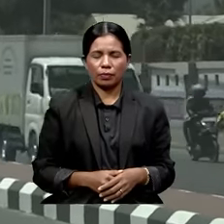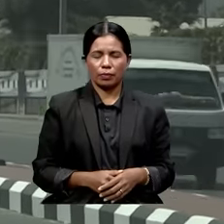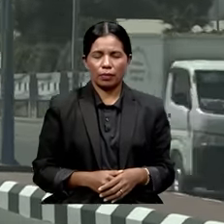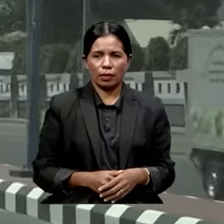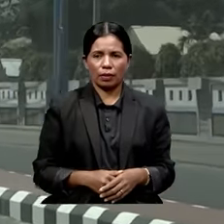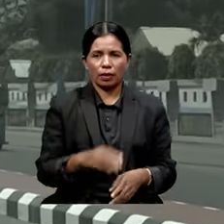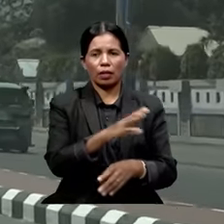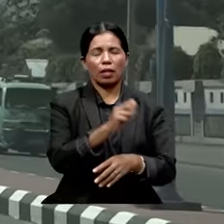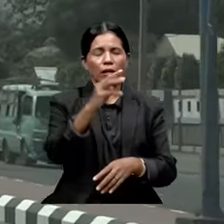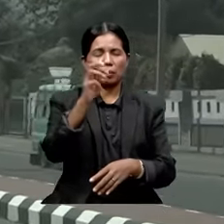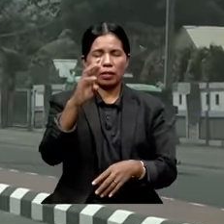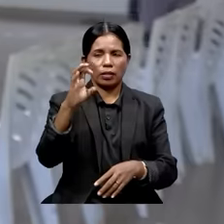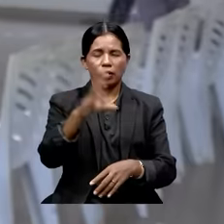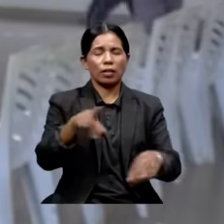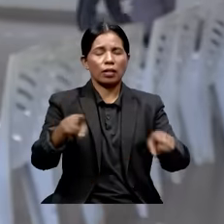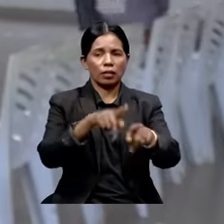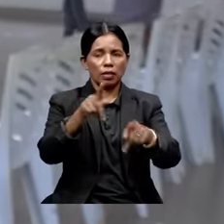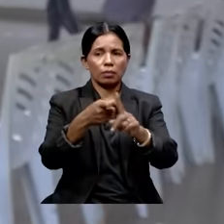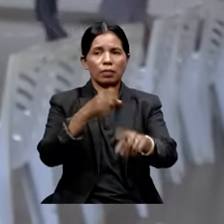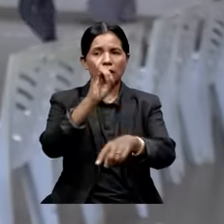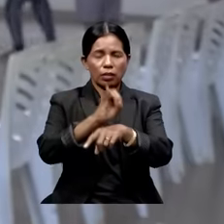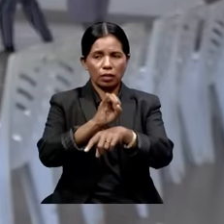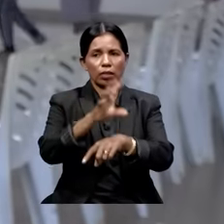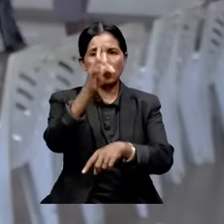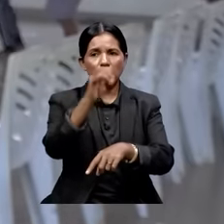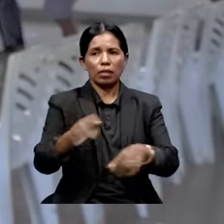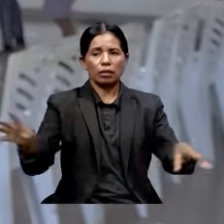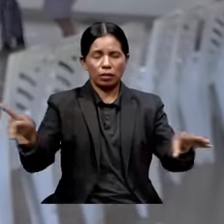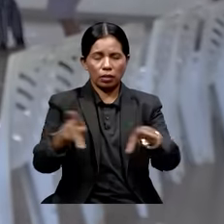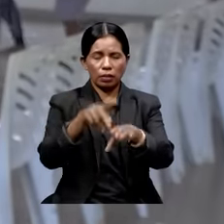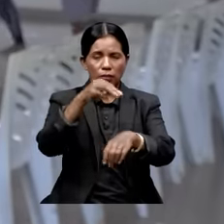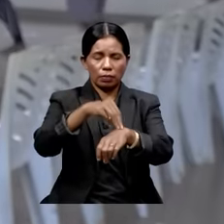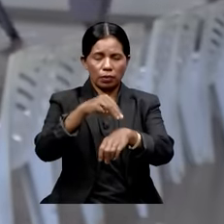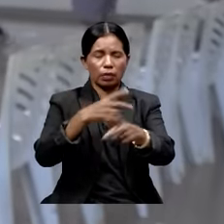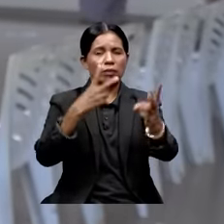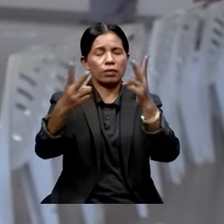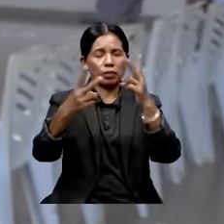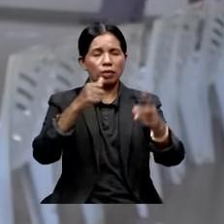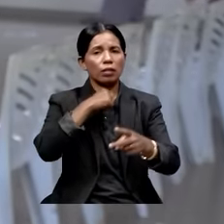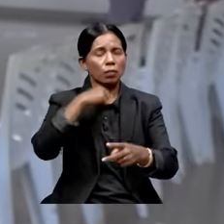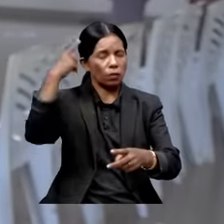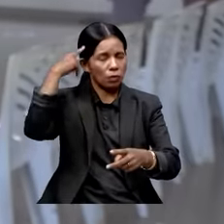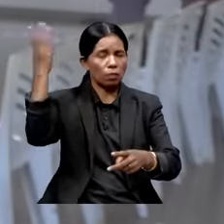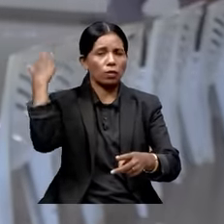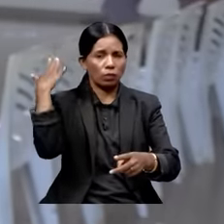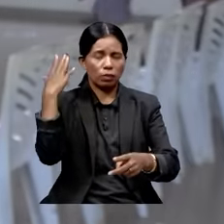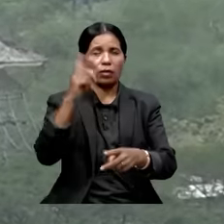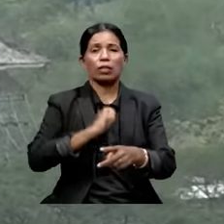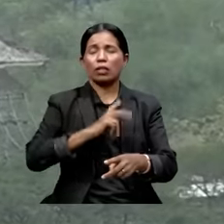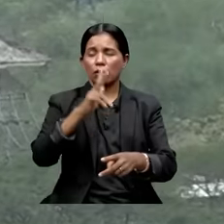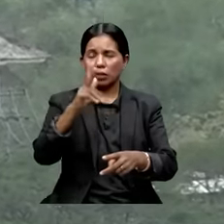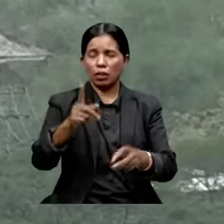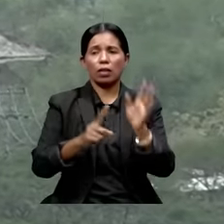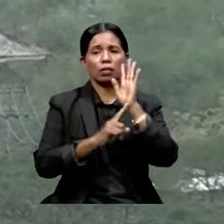Américo faria seramento nessa peregrino se diocese dele, nebe participa missa e visita Papa João Paulo II e a Tassitolo, fosse